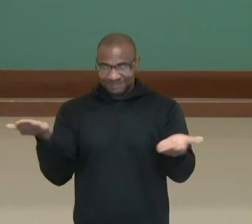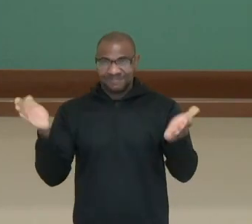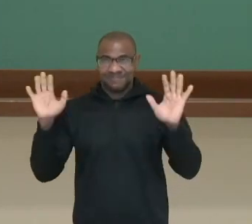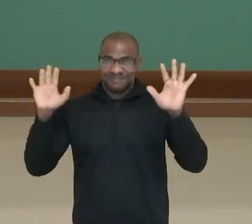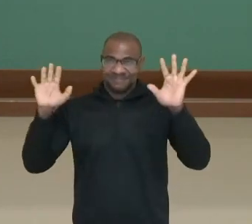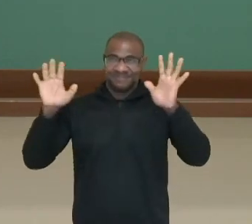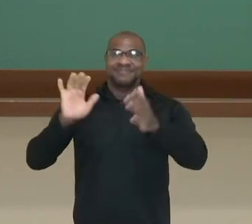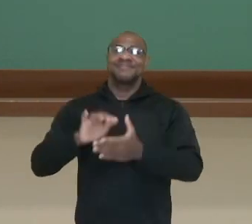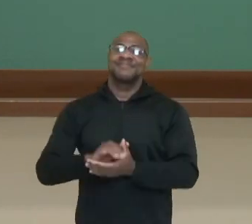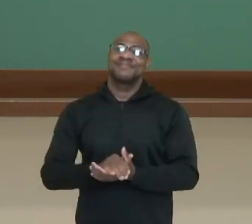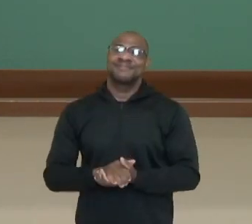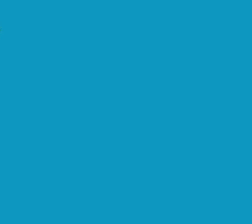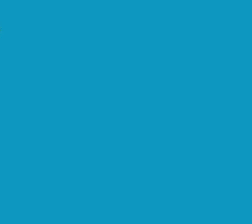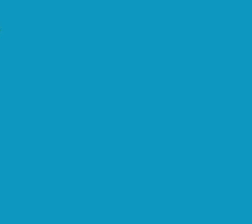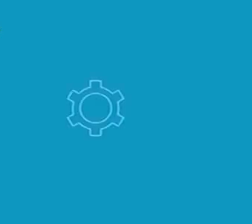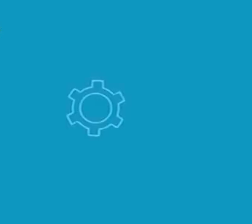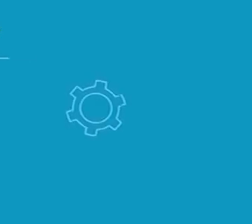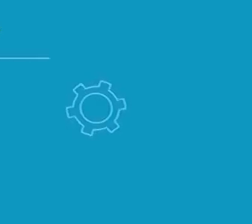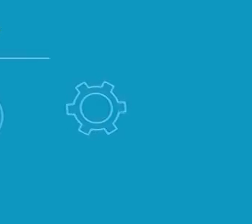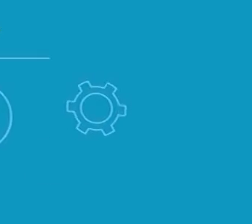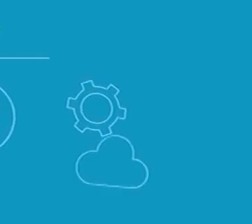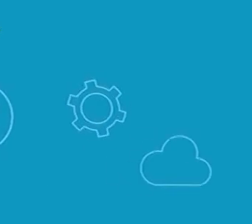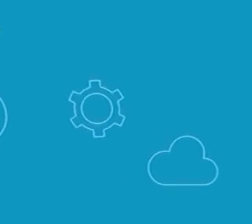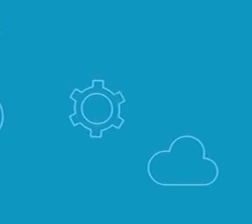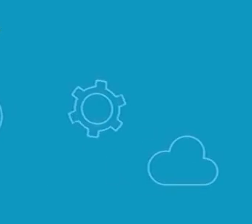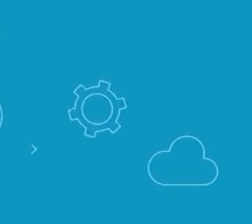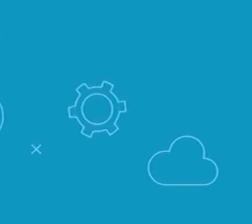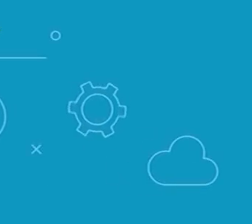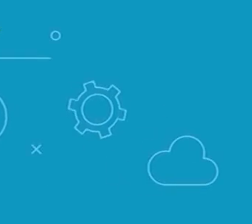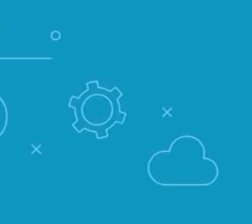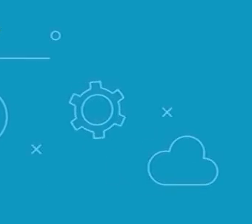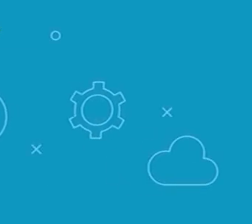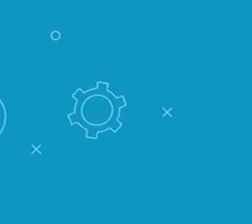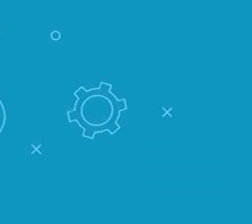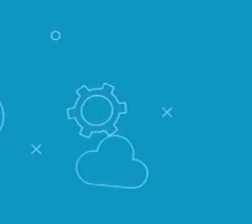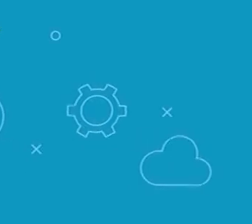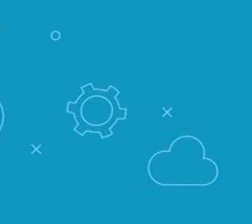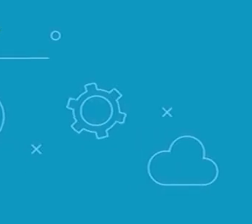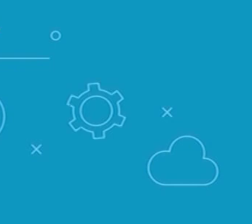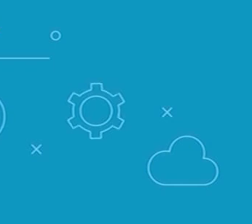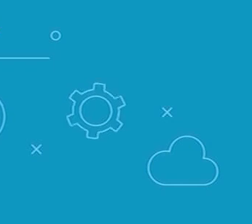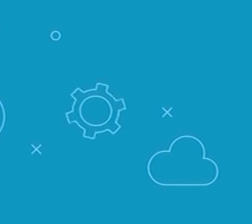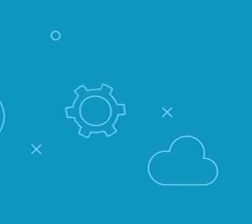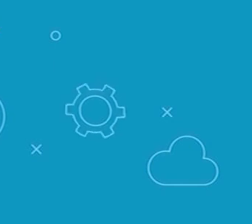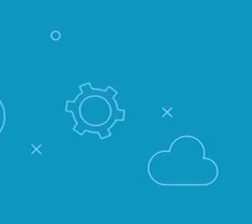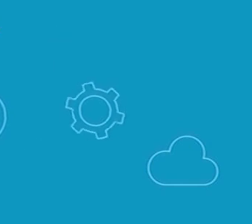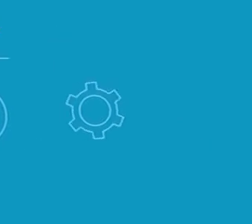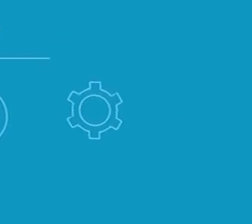próxima.